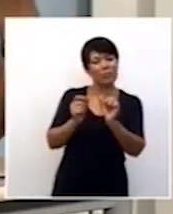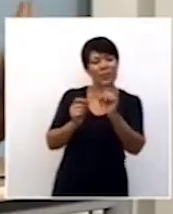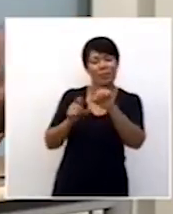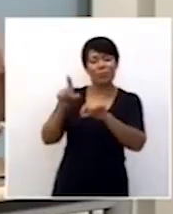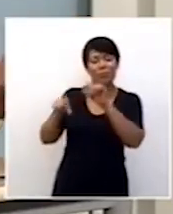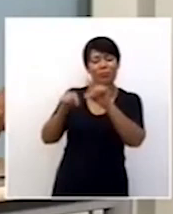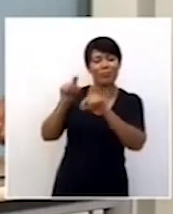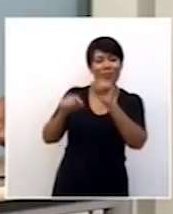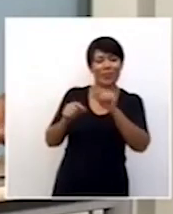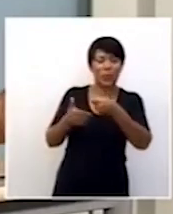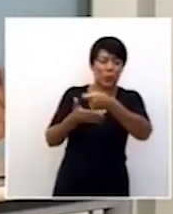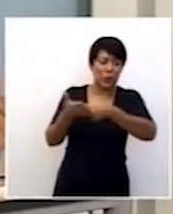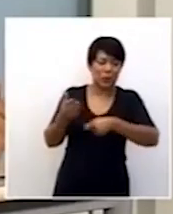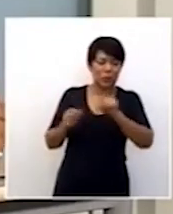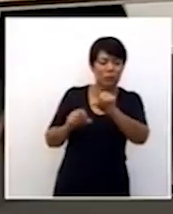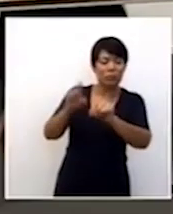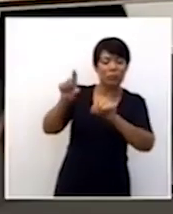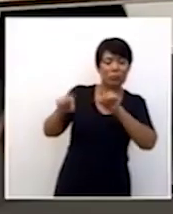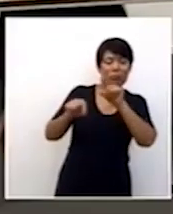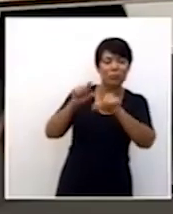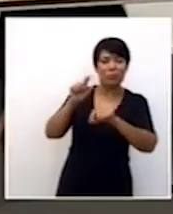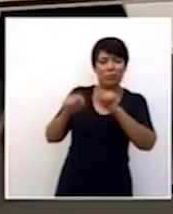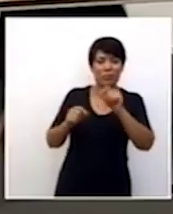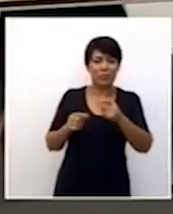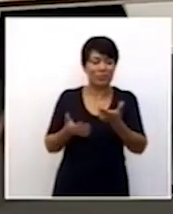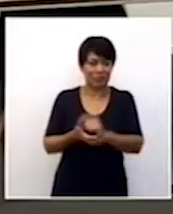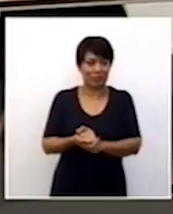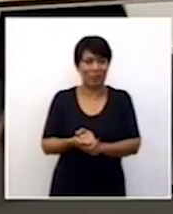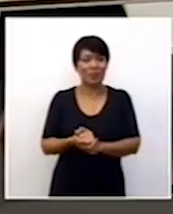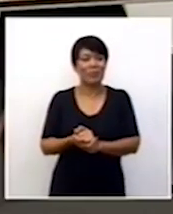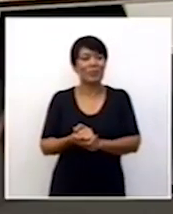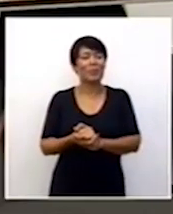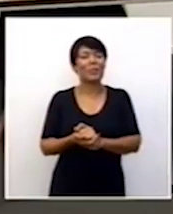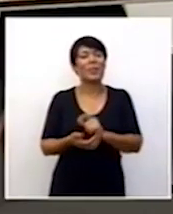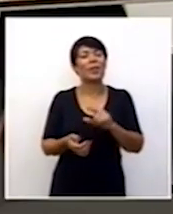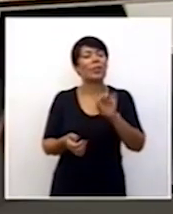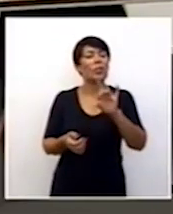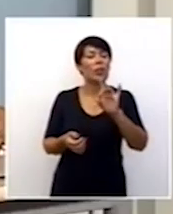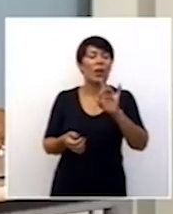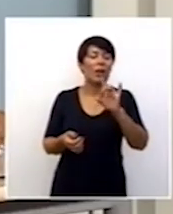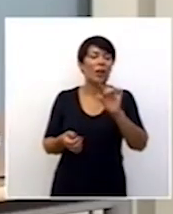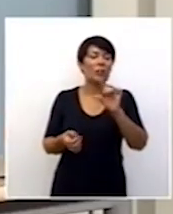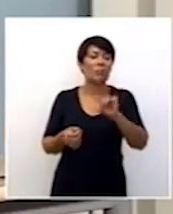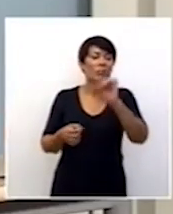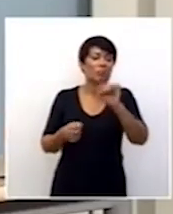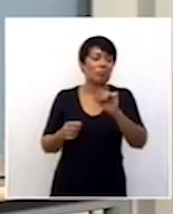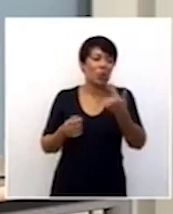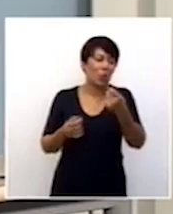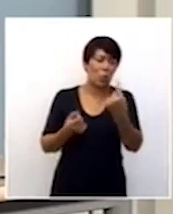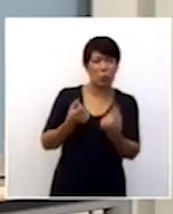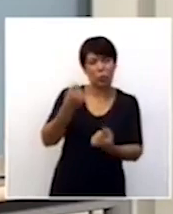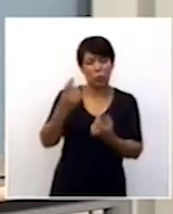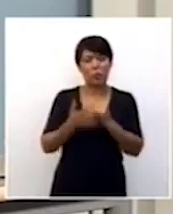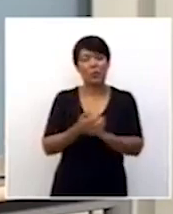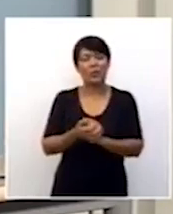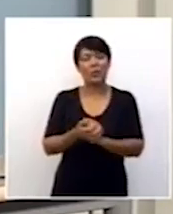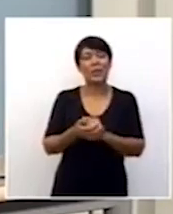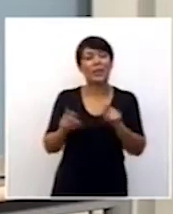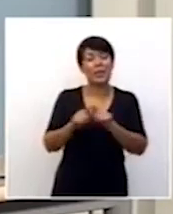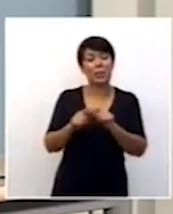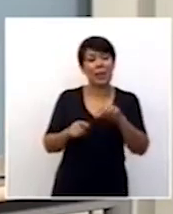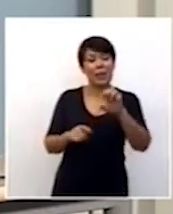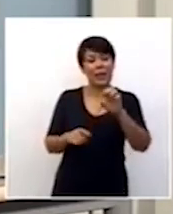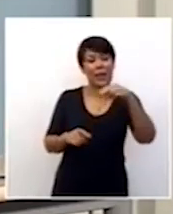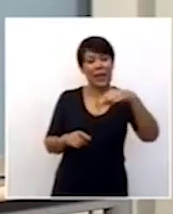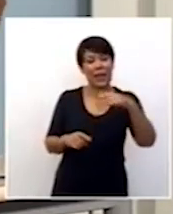alguns trechos, alguns fragmentos. Houve um trabalho maior e ele extraiu alguns pontos, né? A palavra encatarroados também a